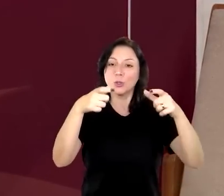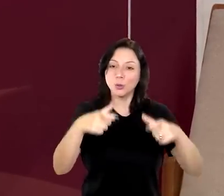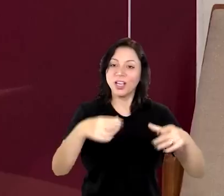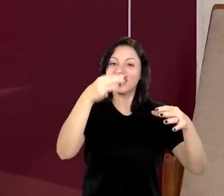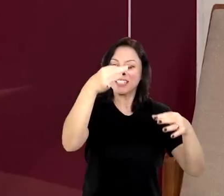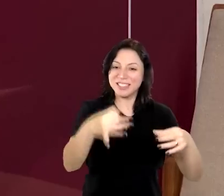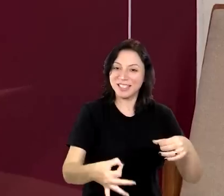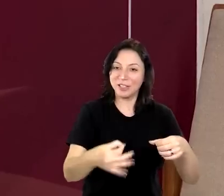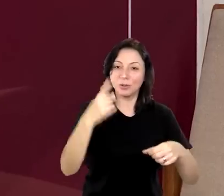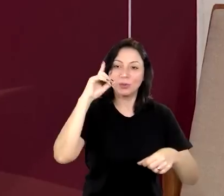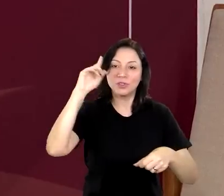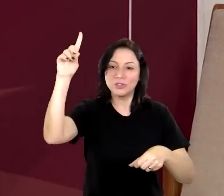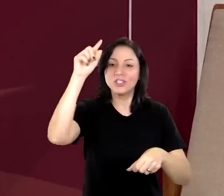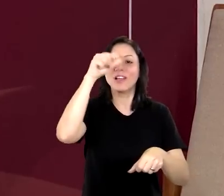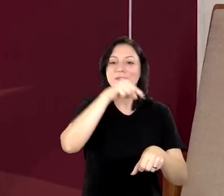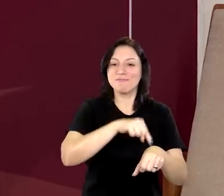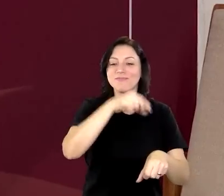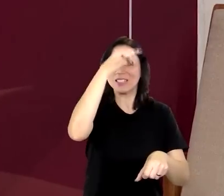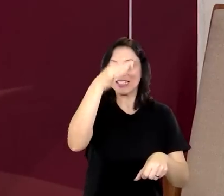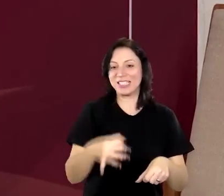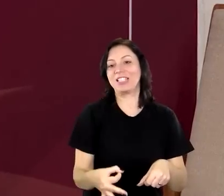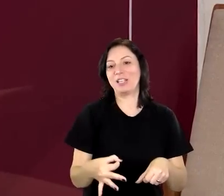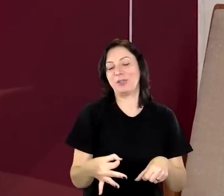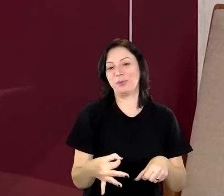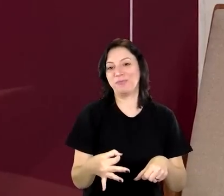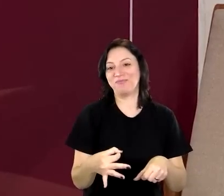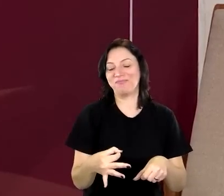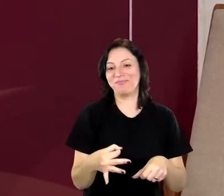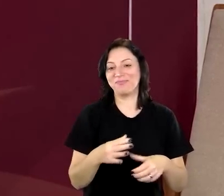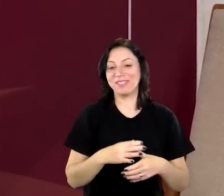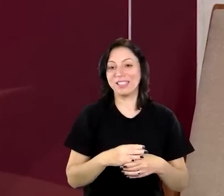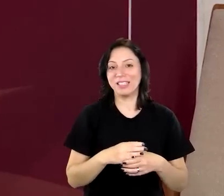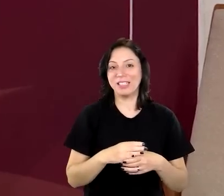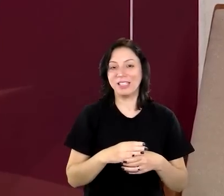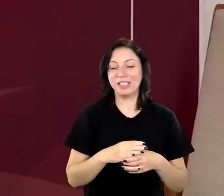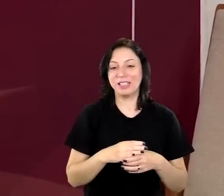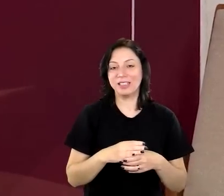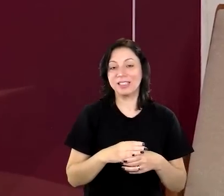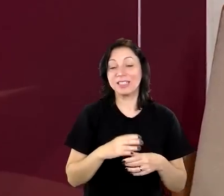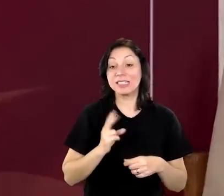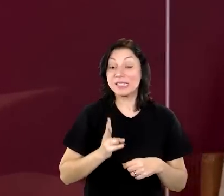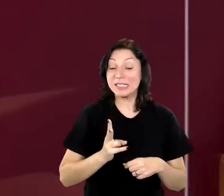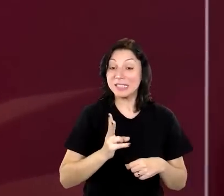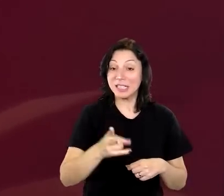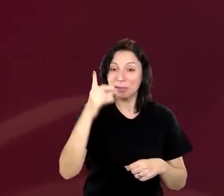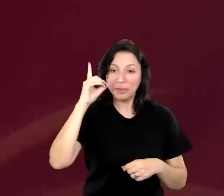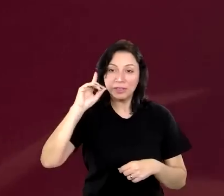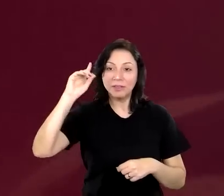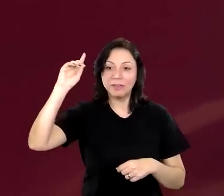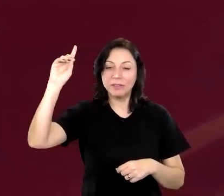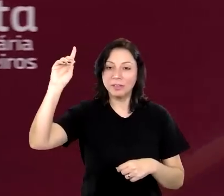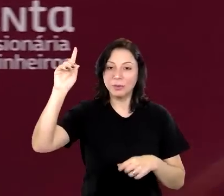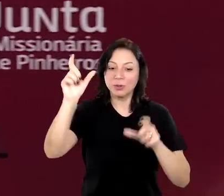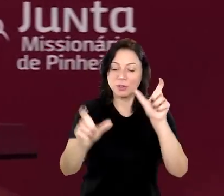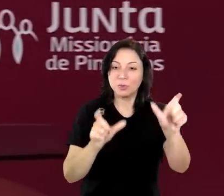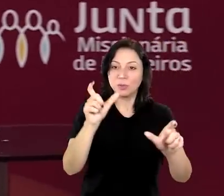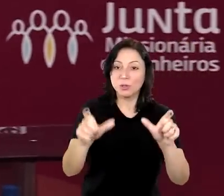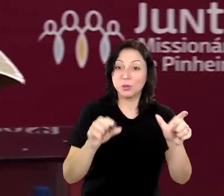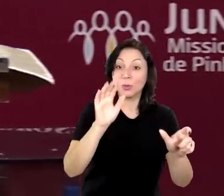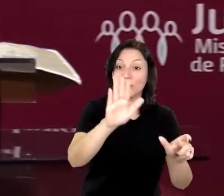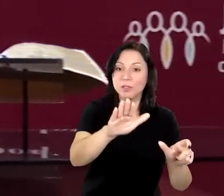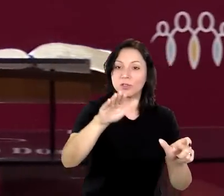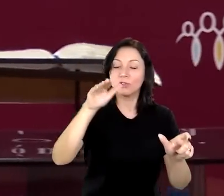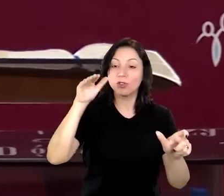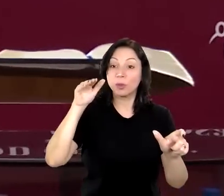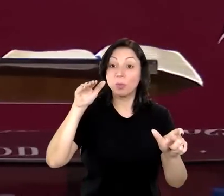data, tem RG e CPF. Todas as vezes que Deus foi chamar uma pessoa, Deus a chamou pelo